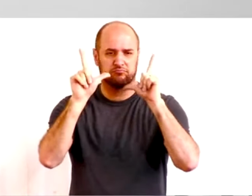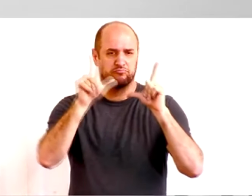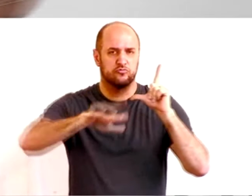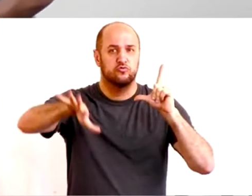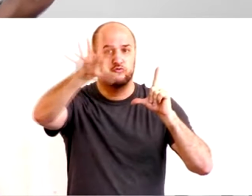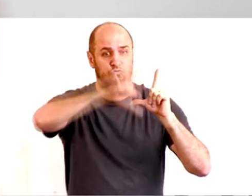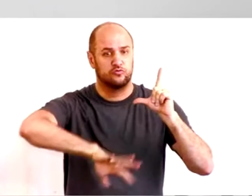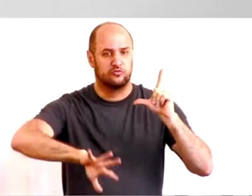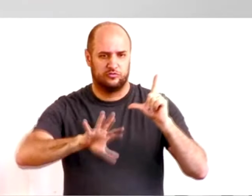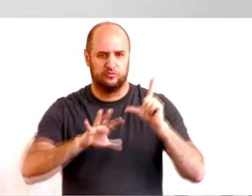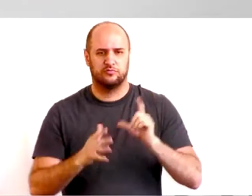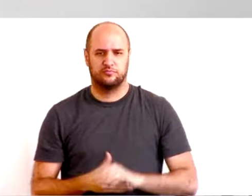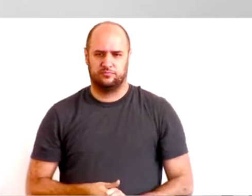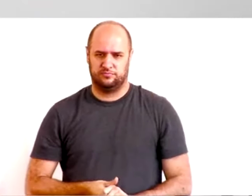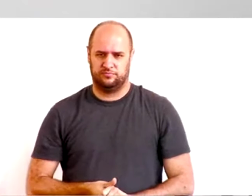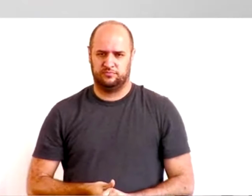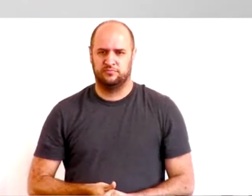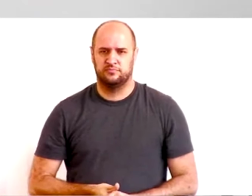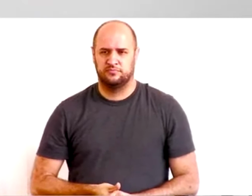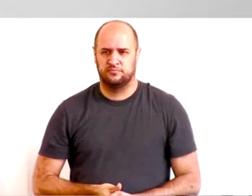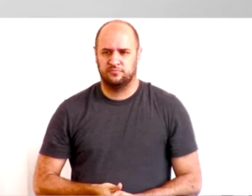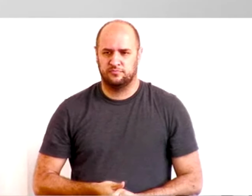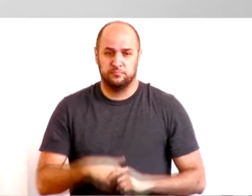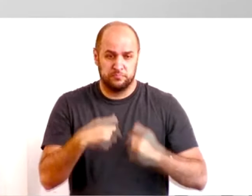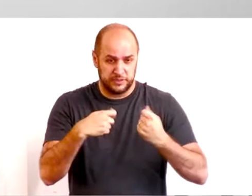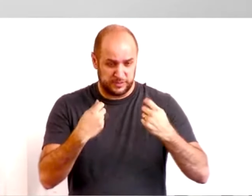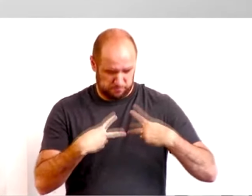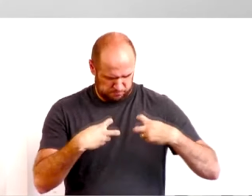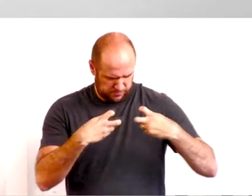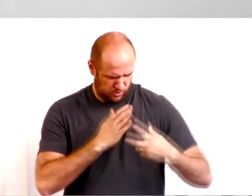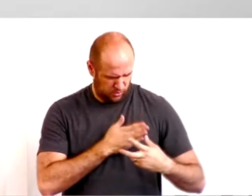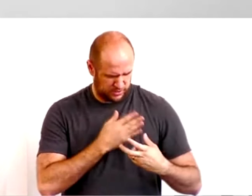Eu não tenho o poder de sondar o seu coração,